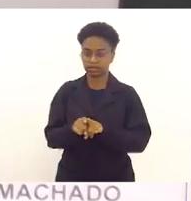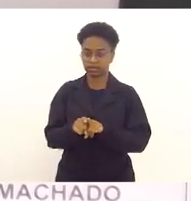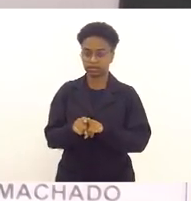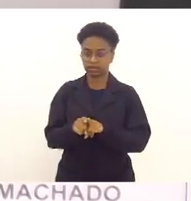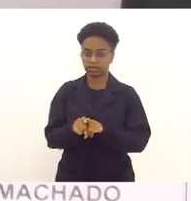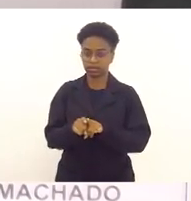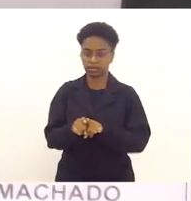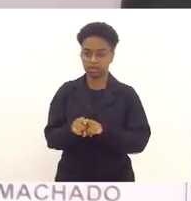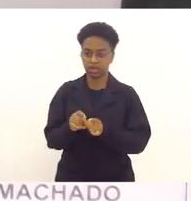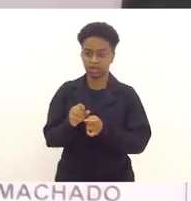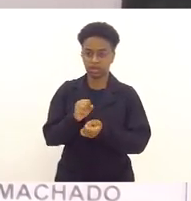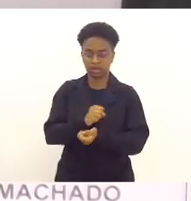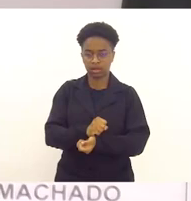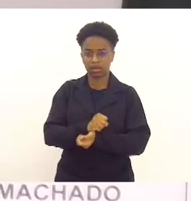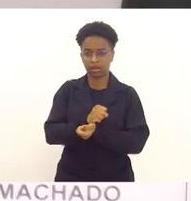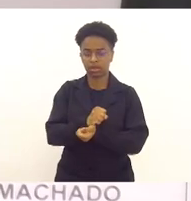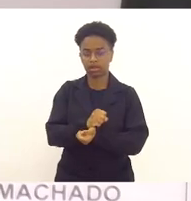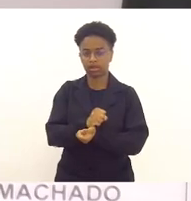e foram